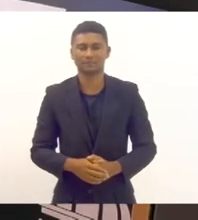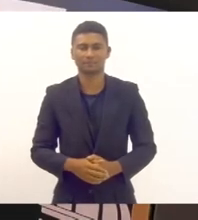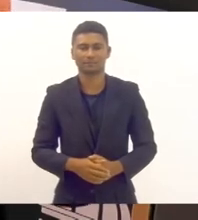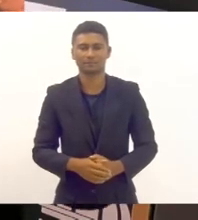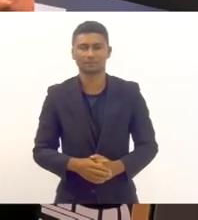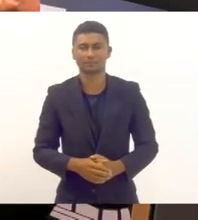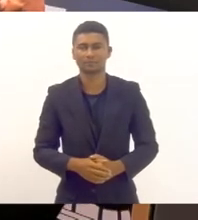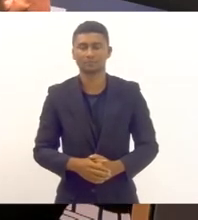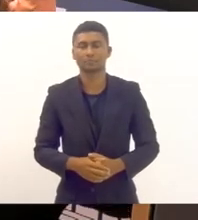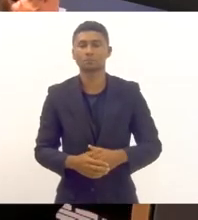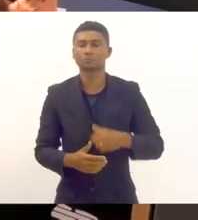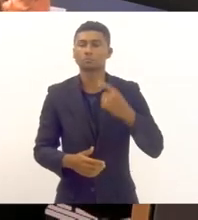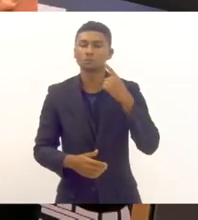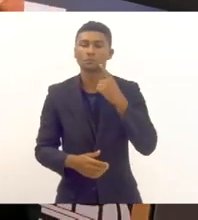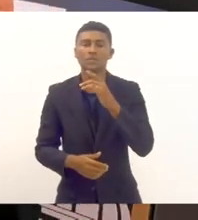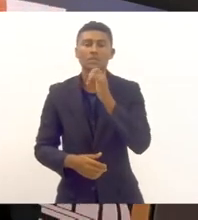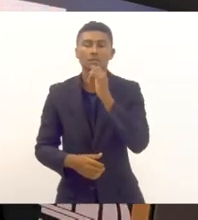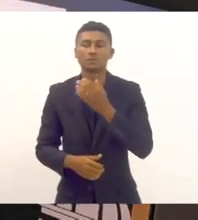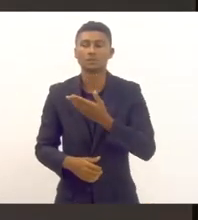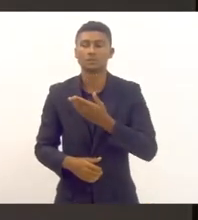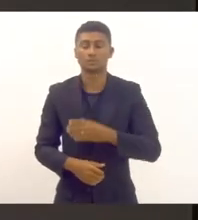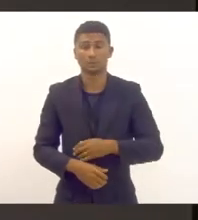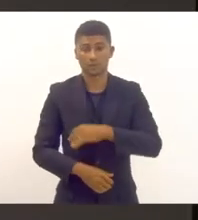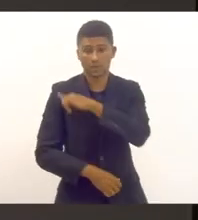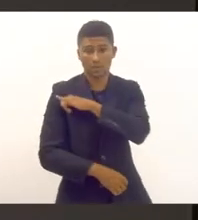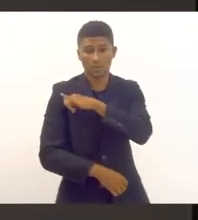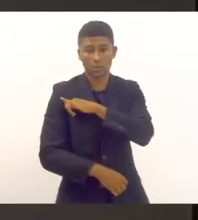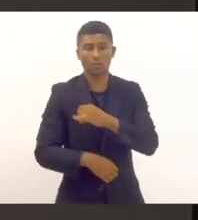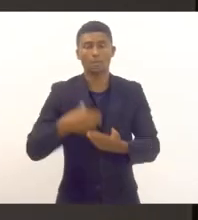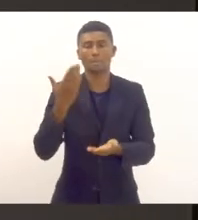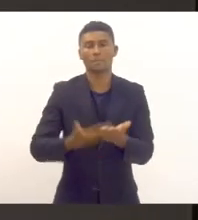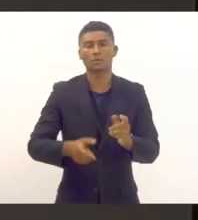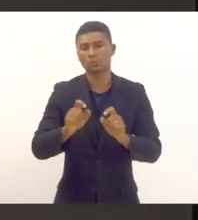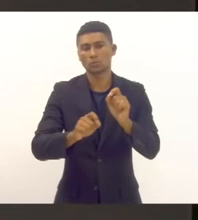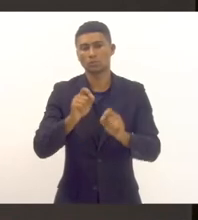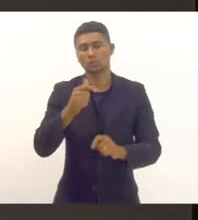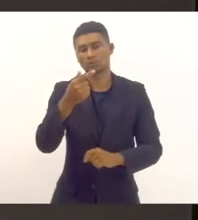Está aí o exemplo aí, né? Rio de Janeiro deixa de arrecadar aproximadamente